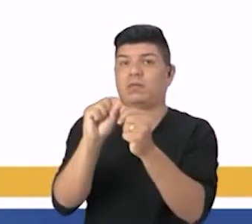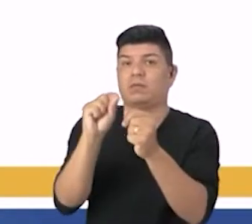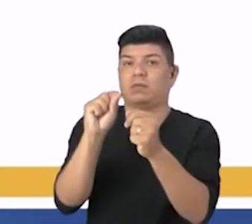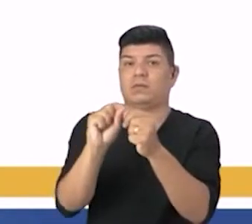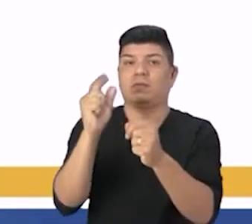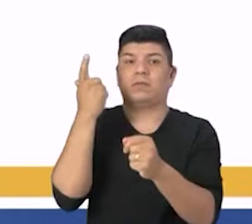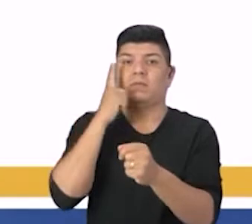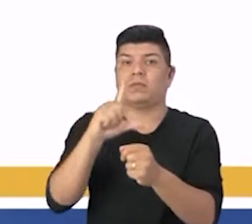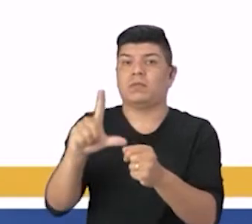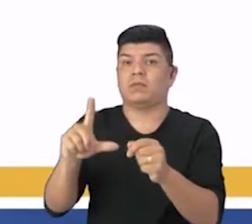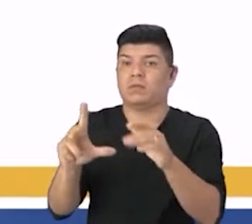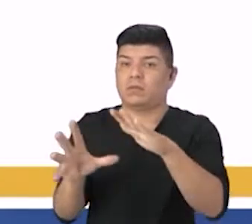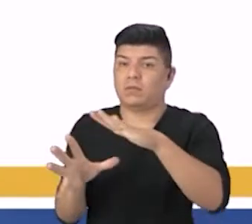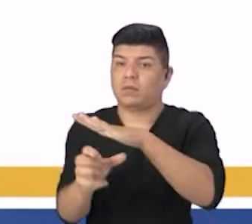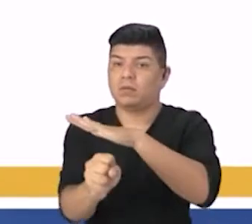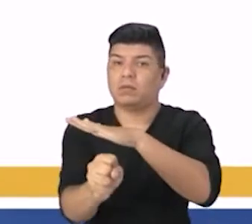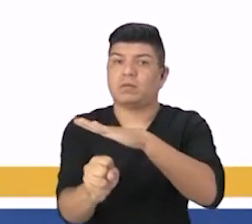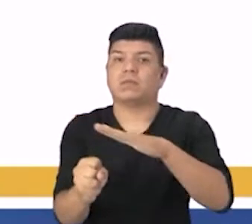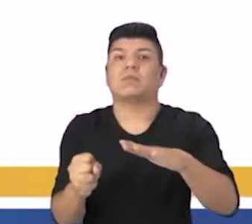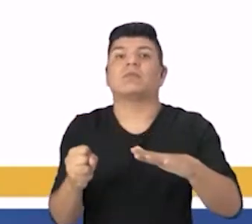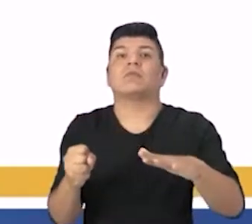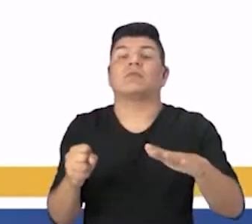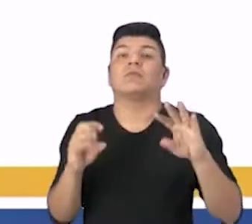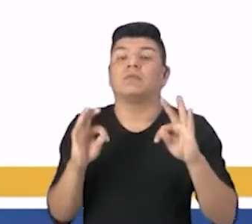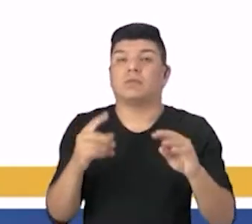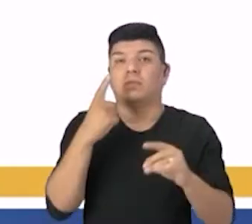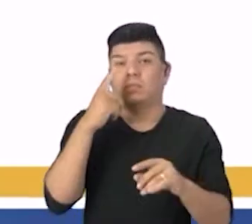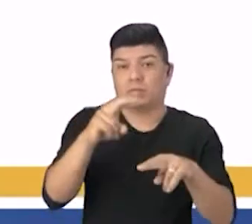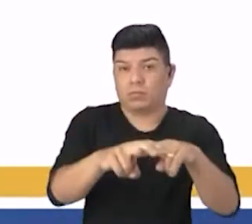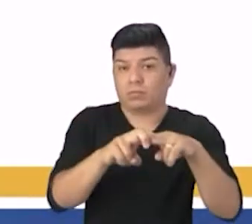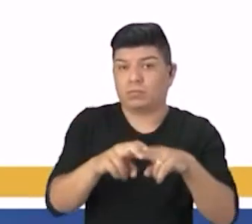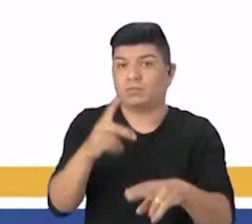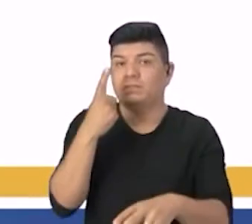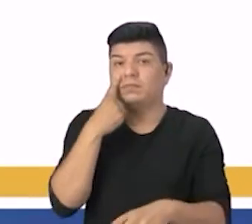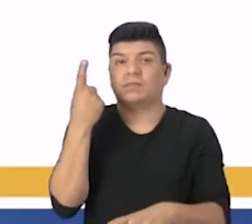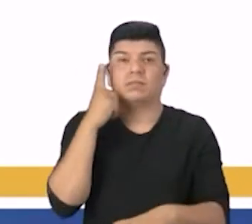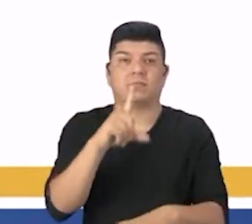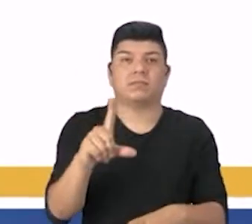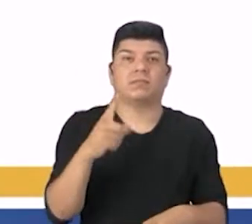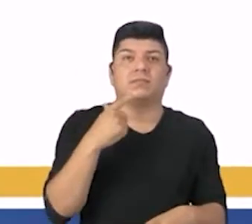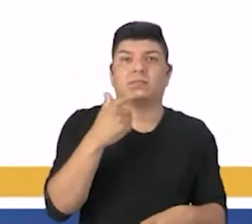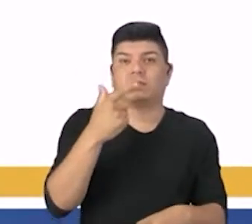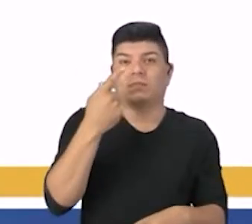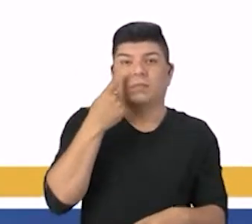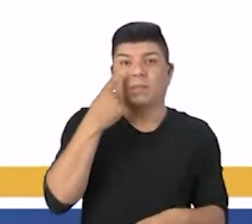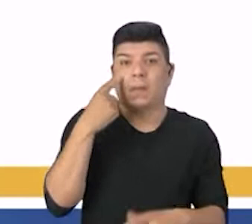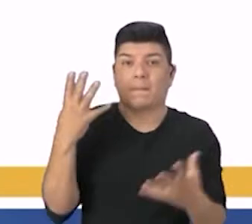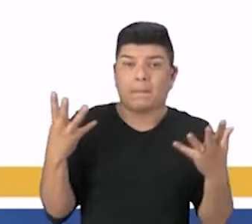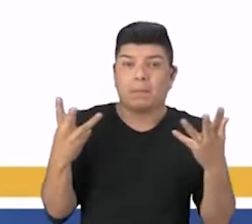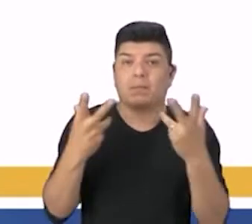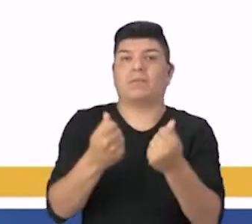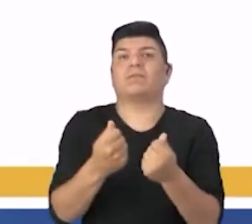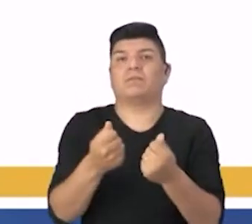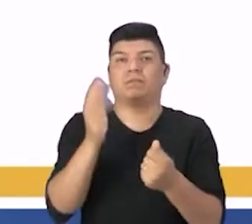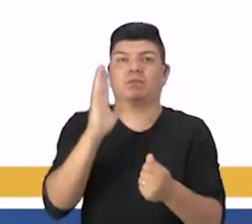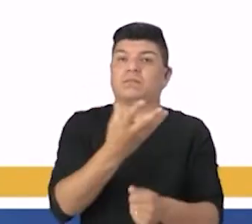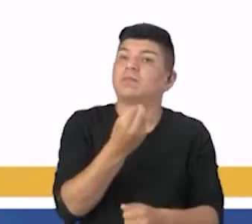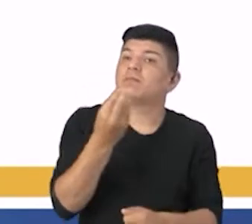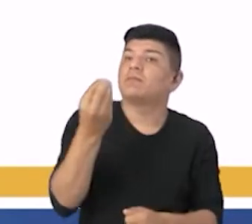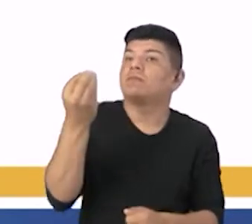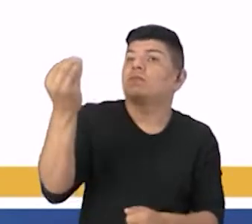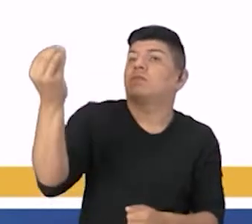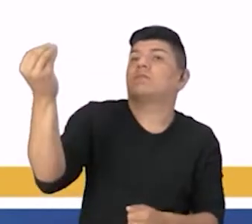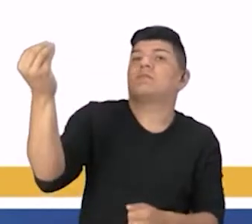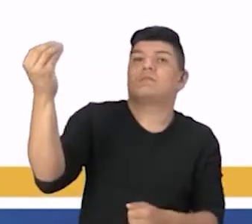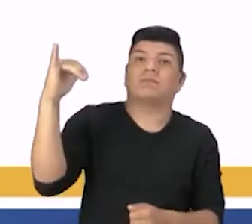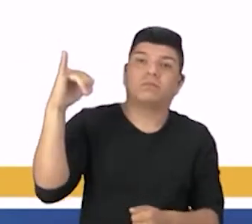para poder fazer a colheita por isso que quando a gente olha consegue ter uma precisão fantástica até que já viajou de avião